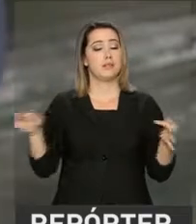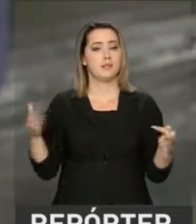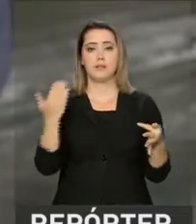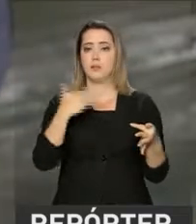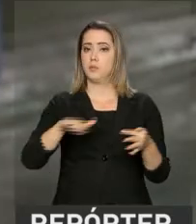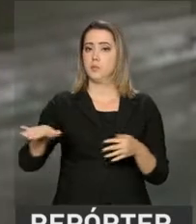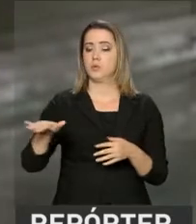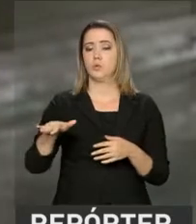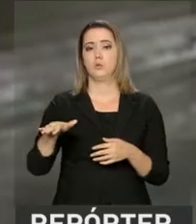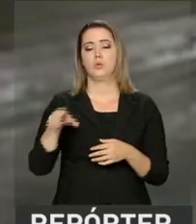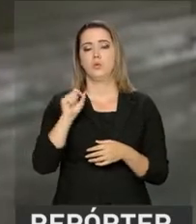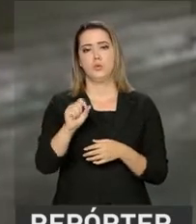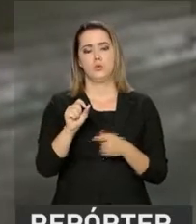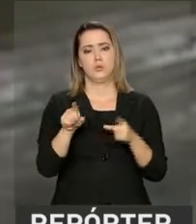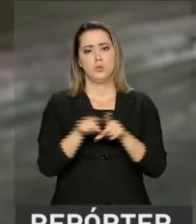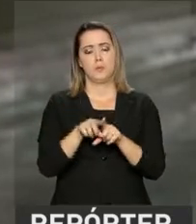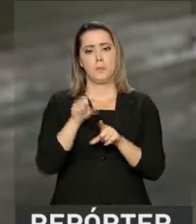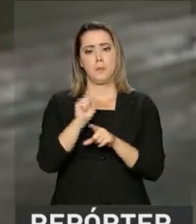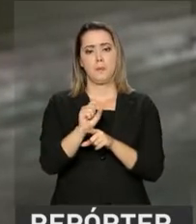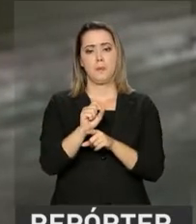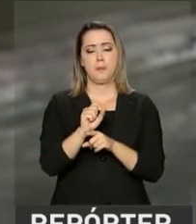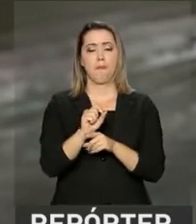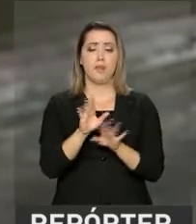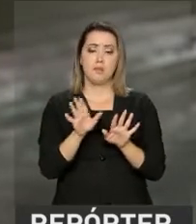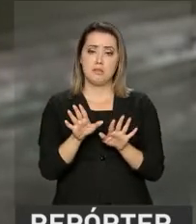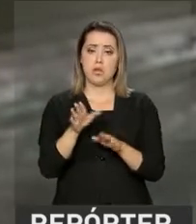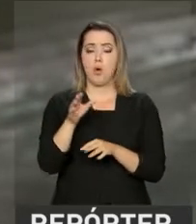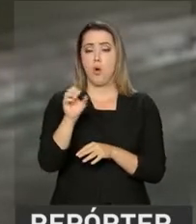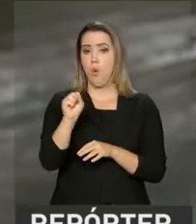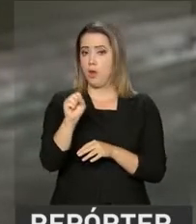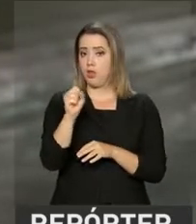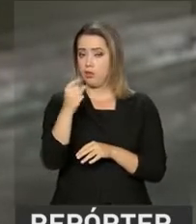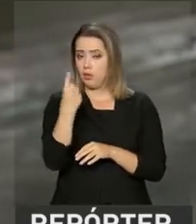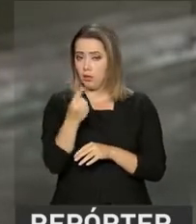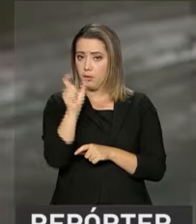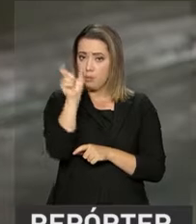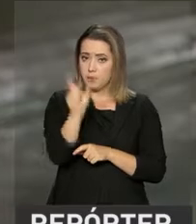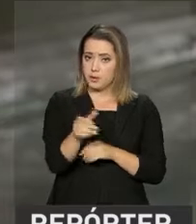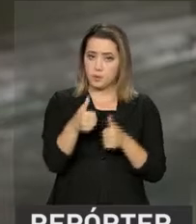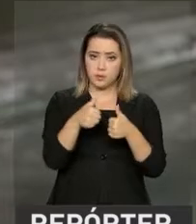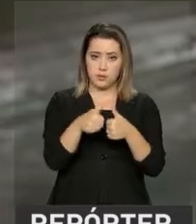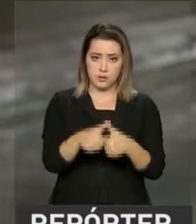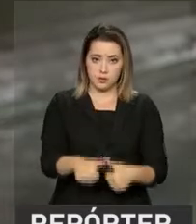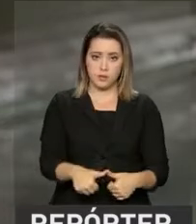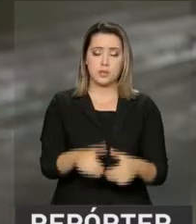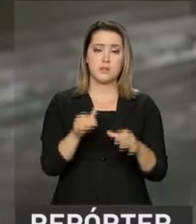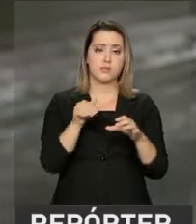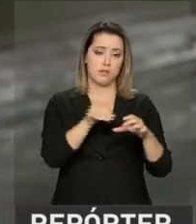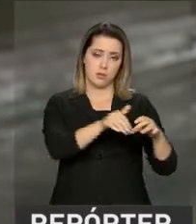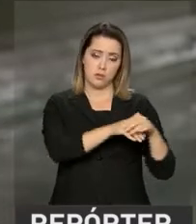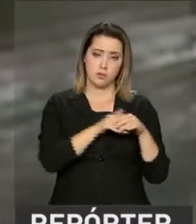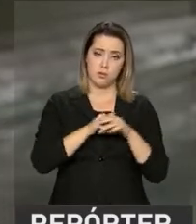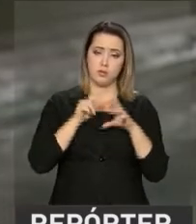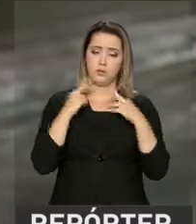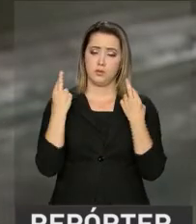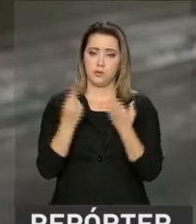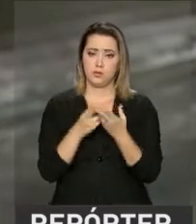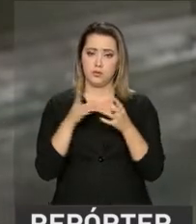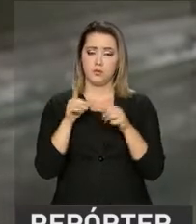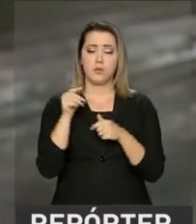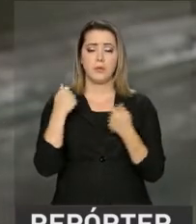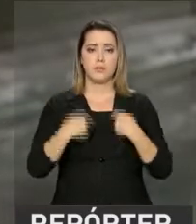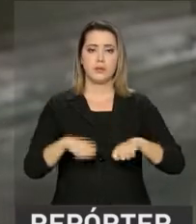da votação. Considerando que os 81 senadores estejam no plenário ou em qualquer outra dependência aqui do Senado,